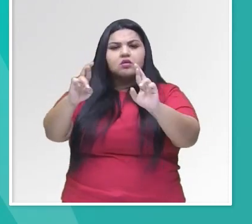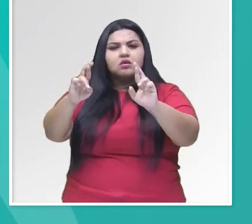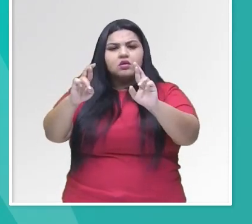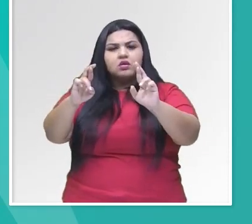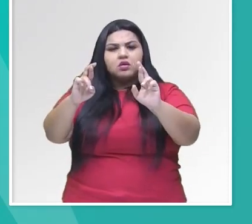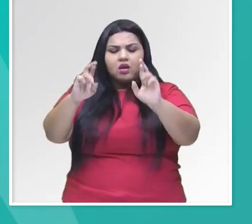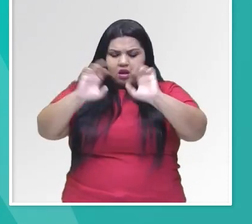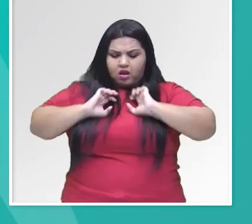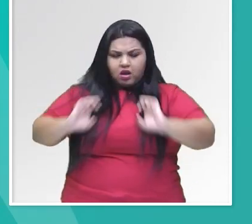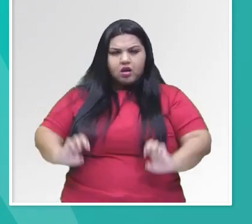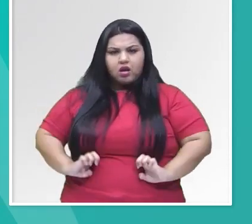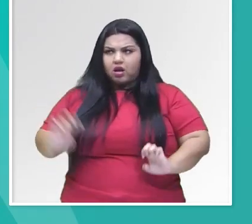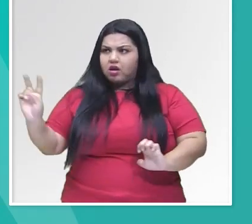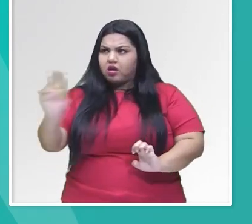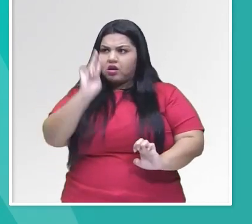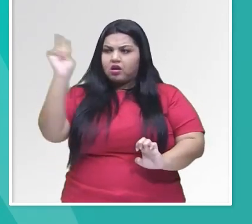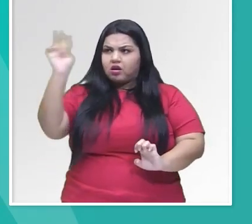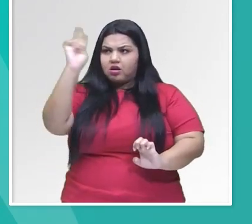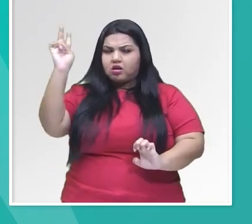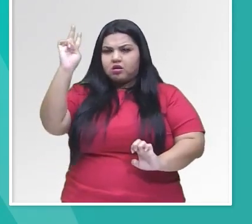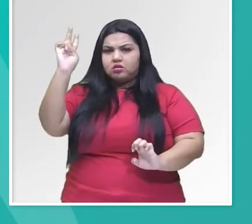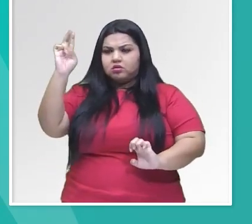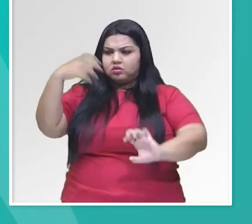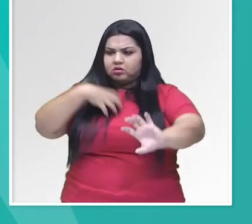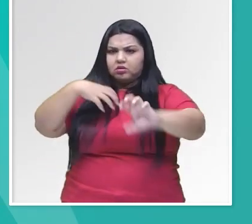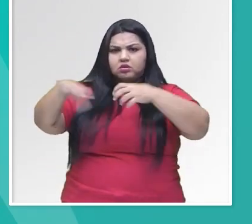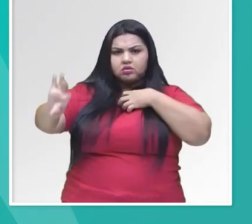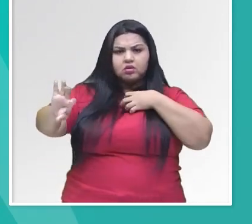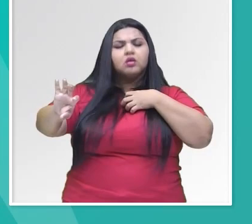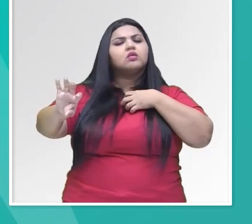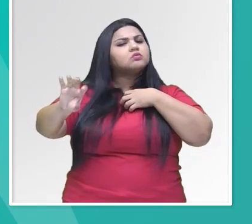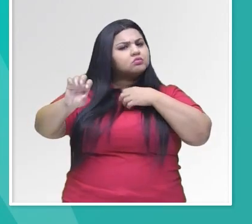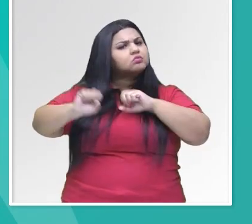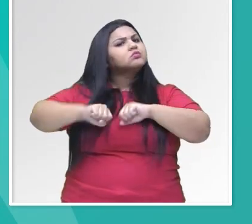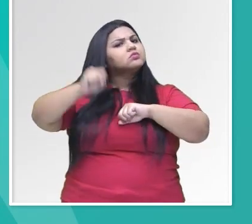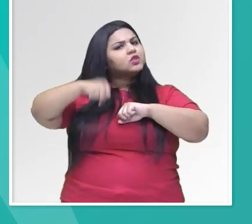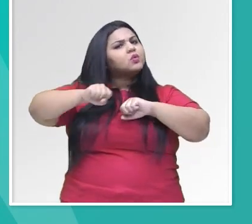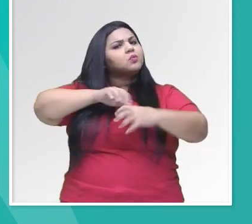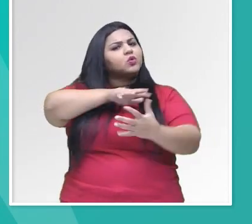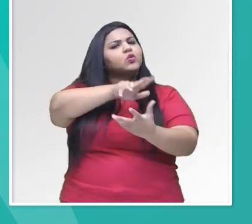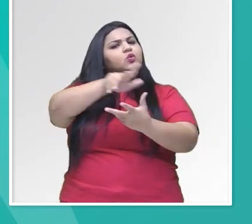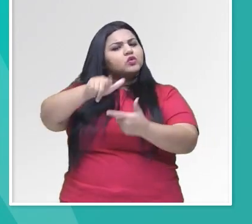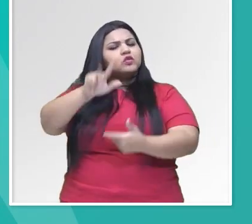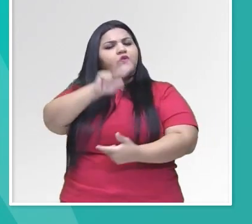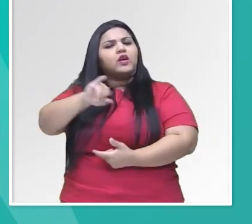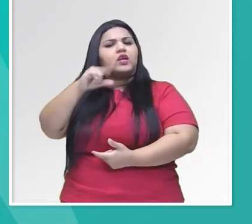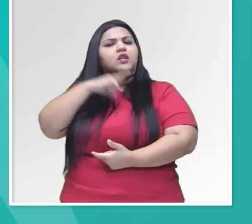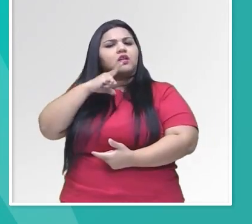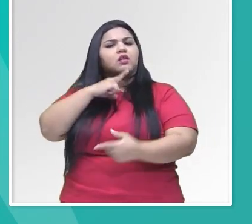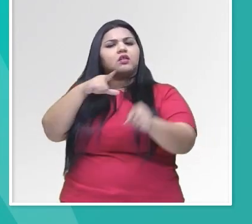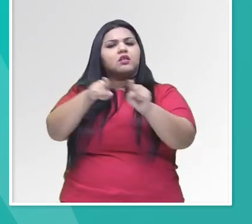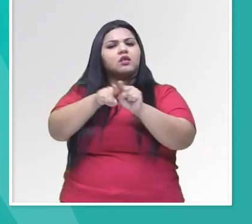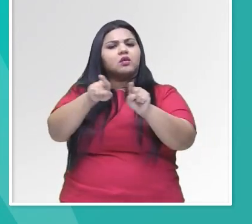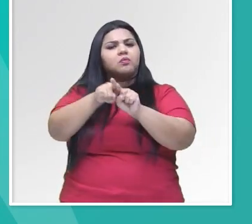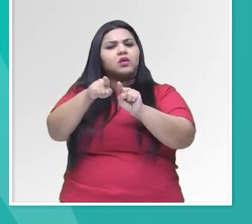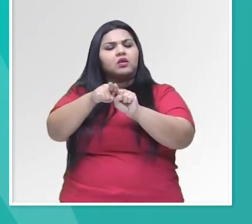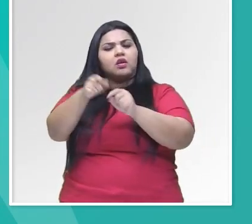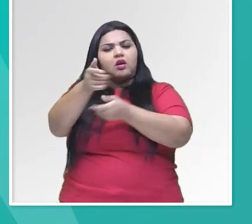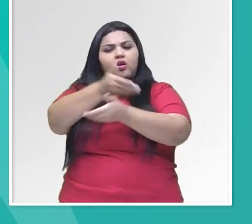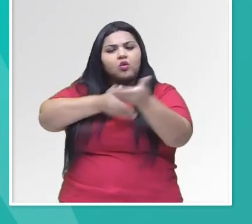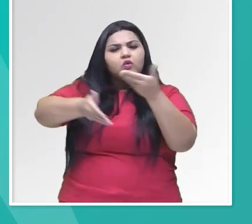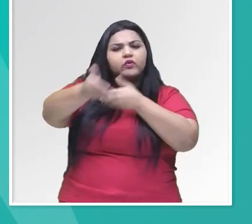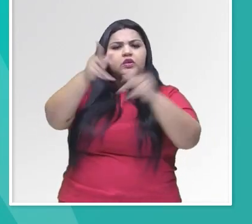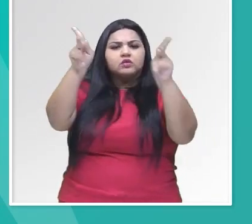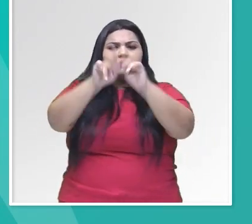com ética, valorizando o outro, é claro que o mundo terá também uma convivência